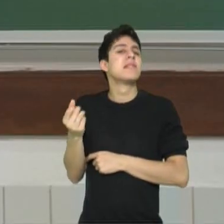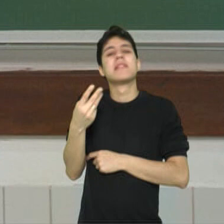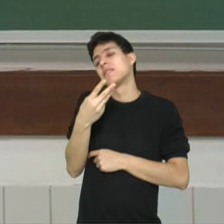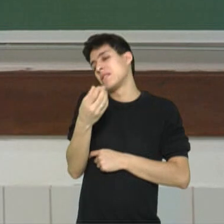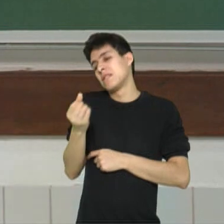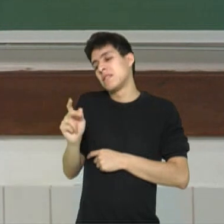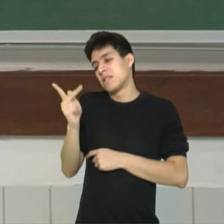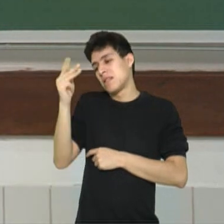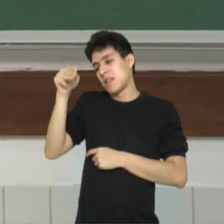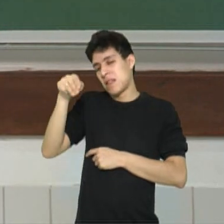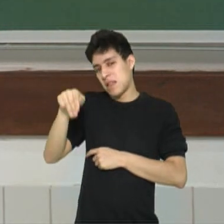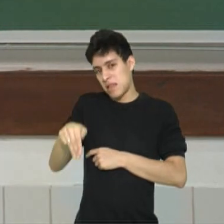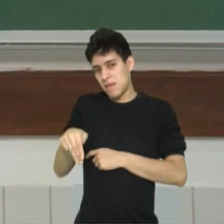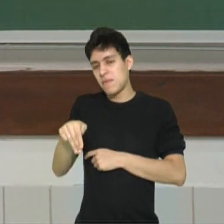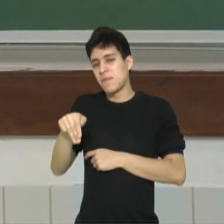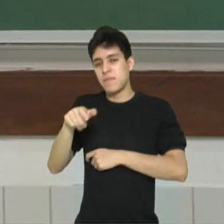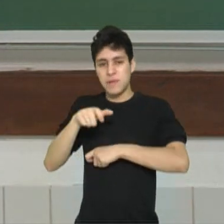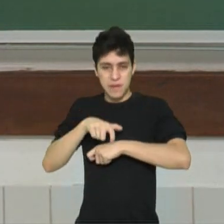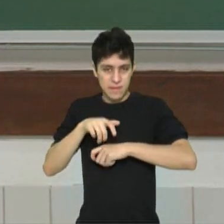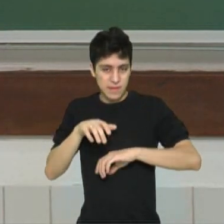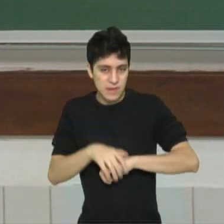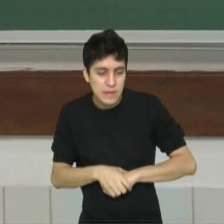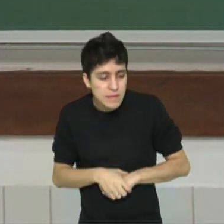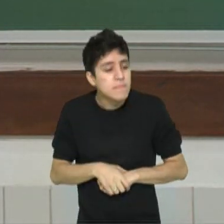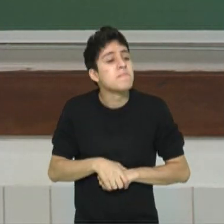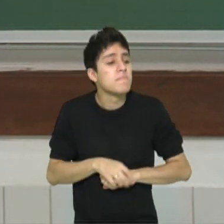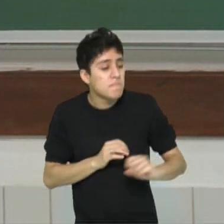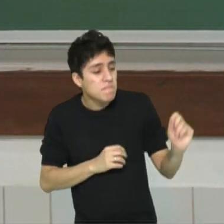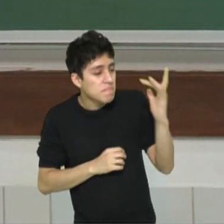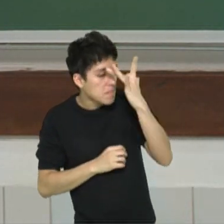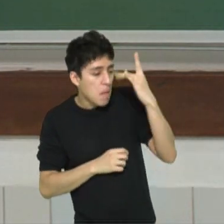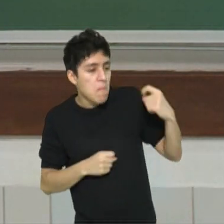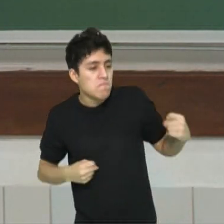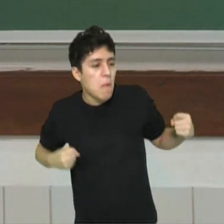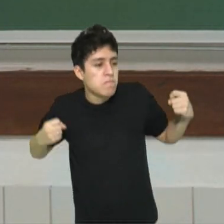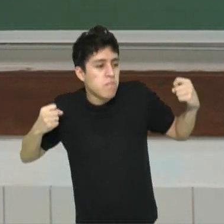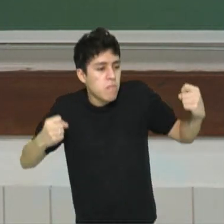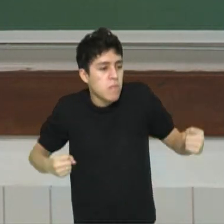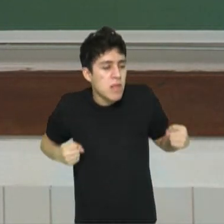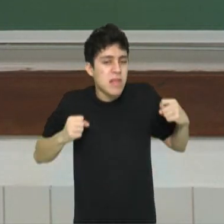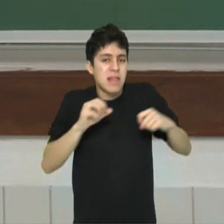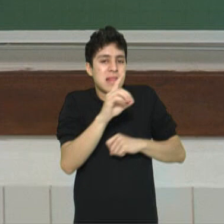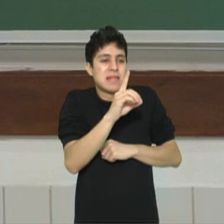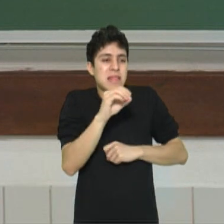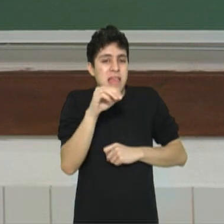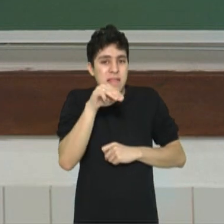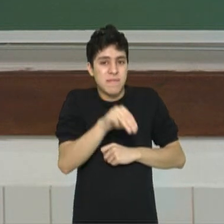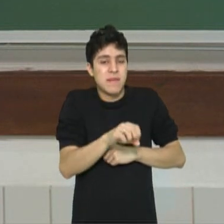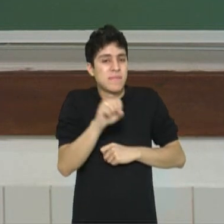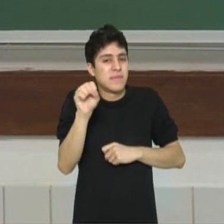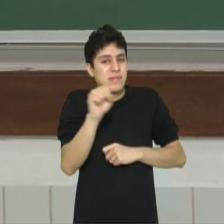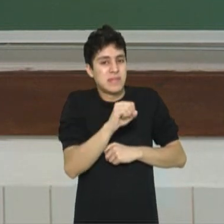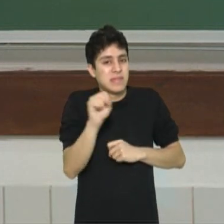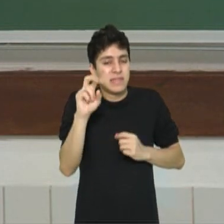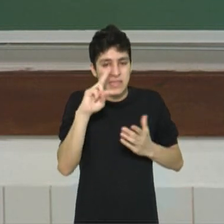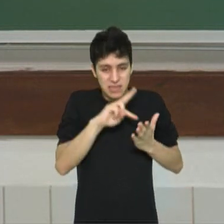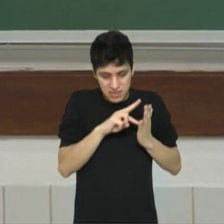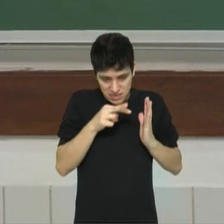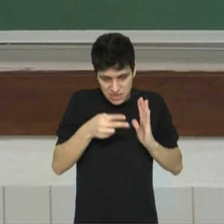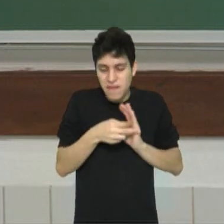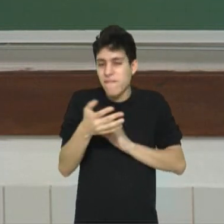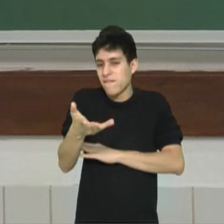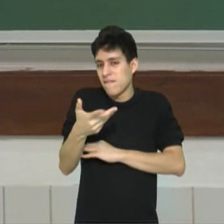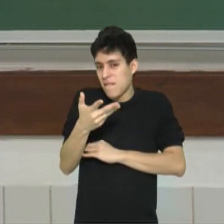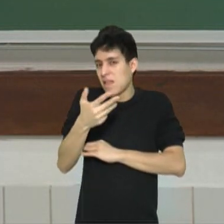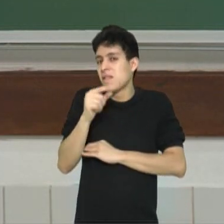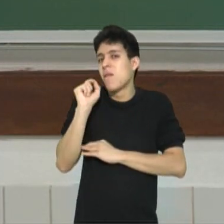36 quilômetros por hora. Então, se a gente falar, ah, uma pessoa está correndo a 10 metros por segundo, significa que a velocidade